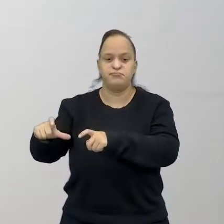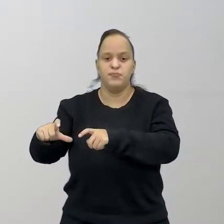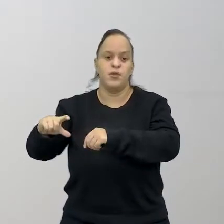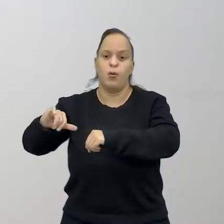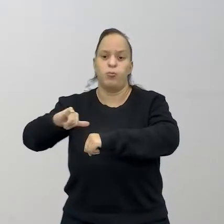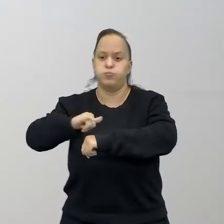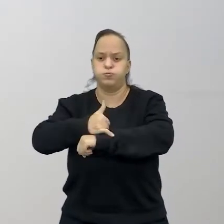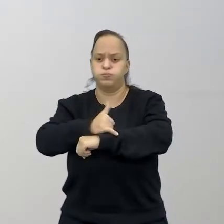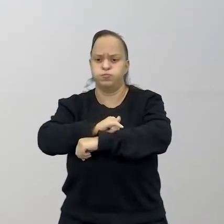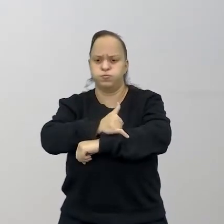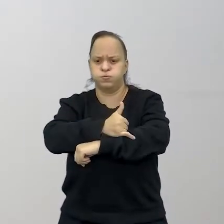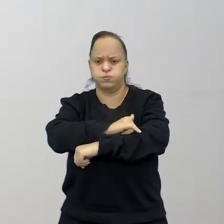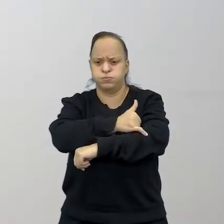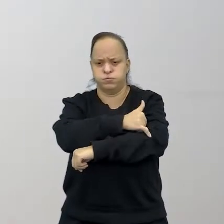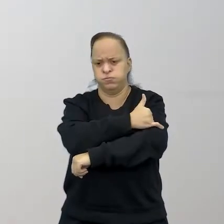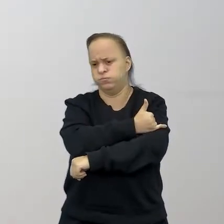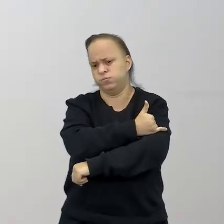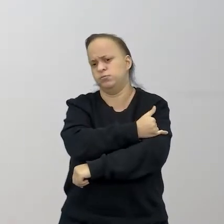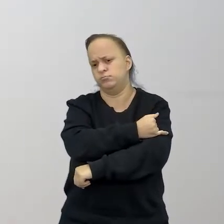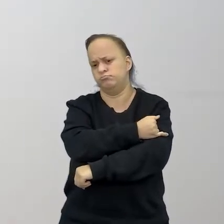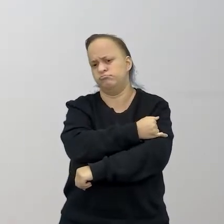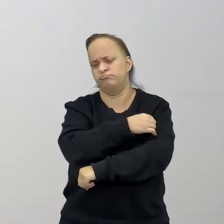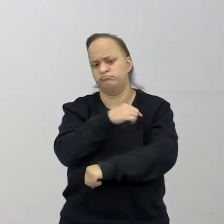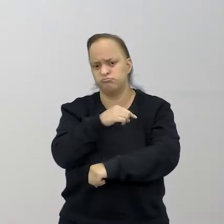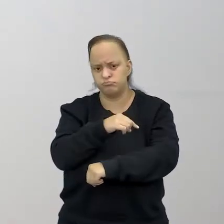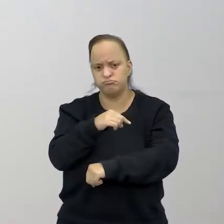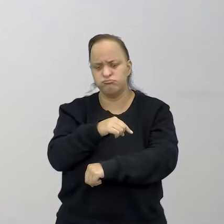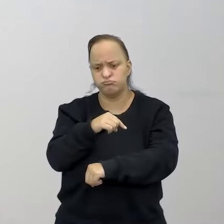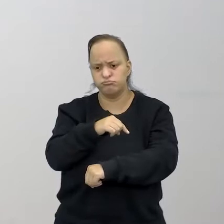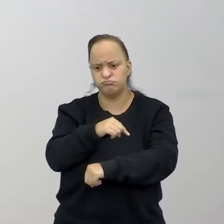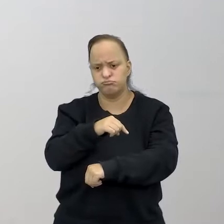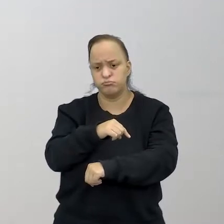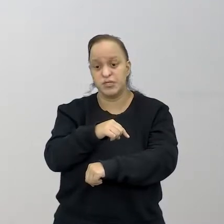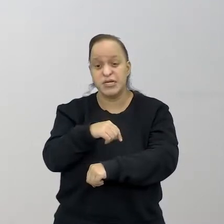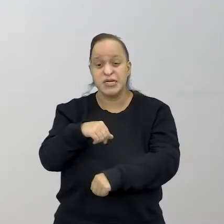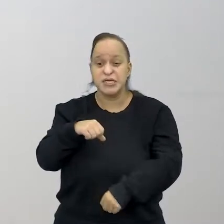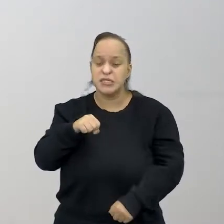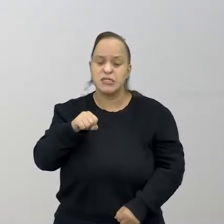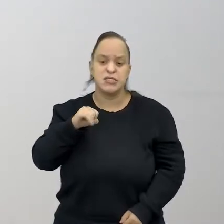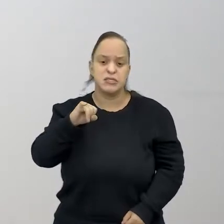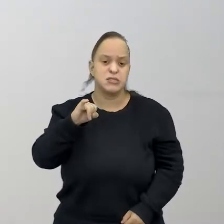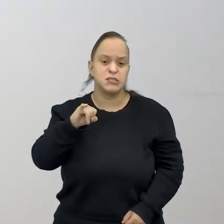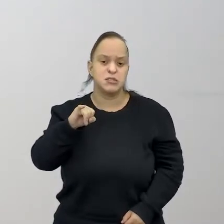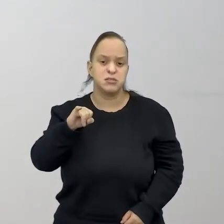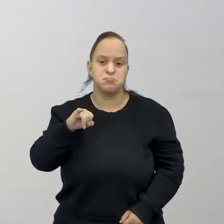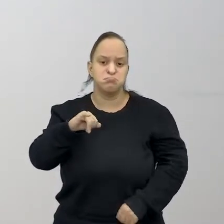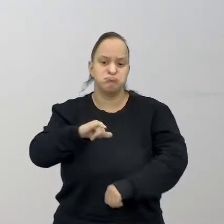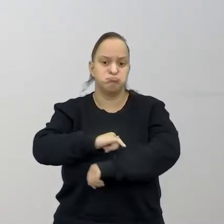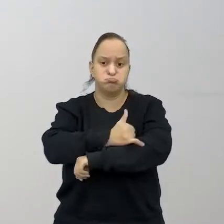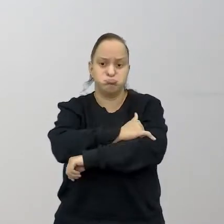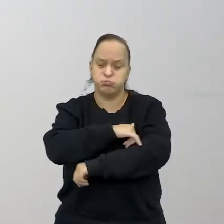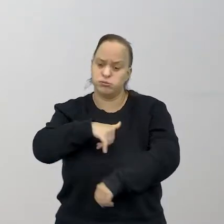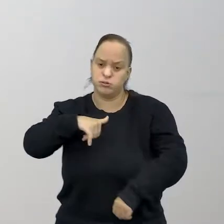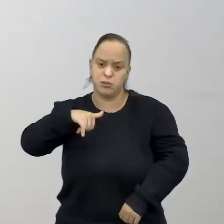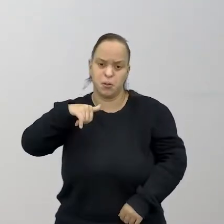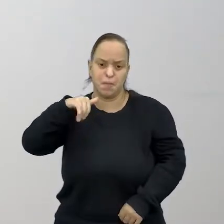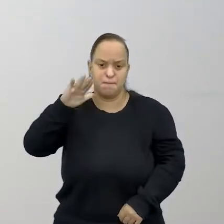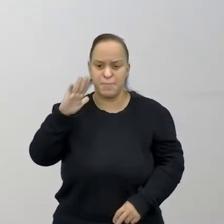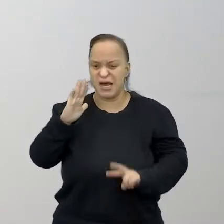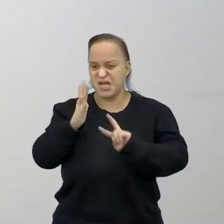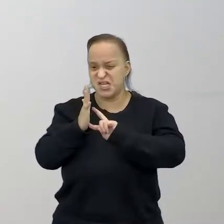a gente não está tratando a obesidade. E que fique claro, né? Estar acima do peso não significa não estar saudável,